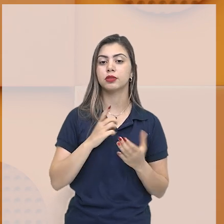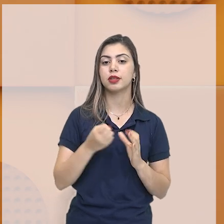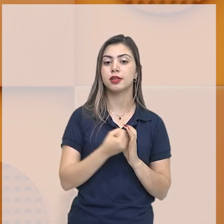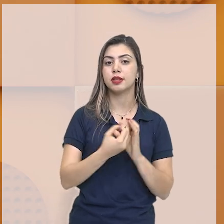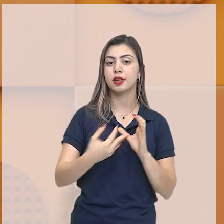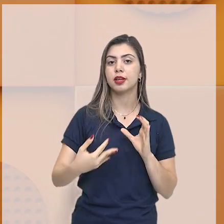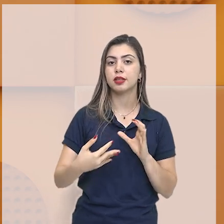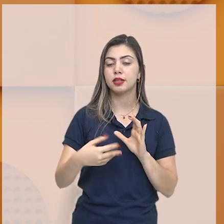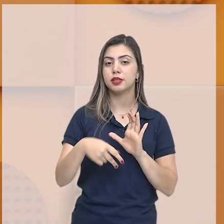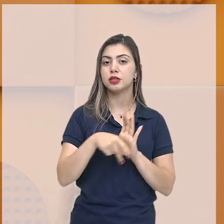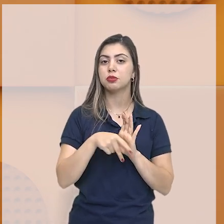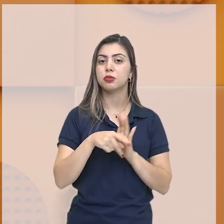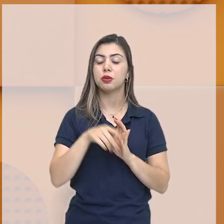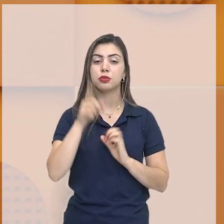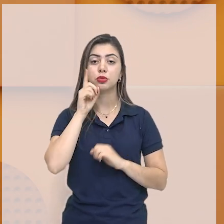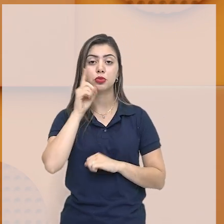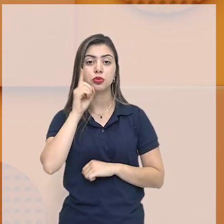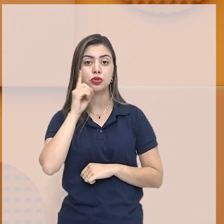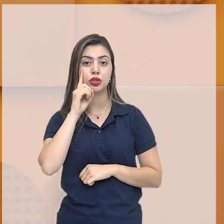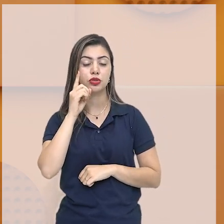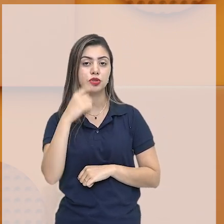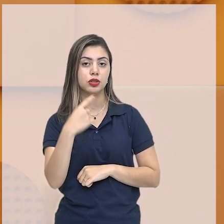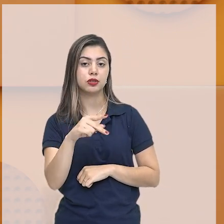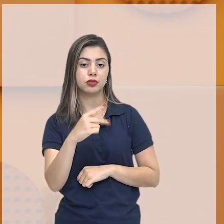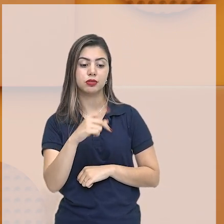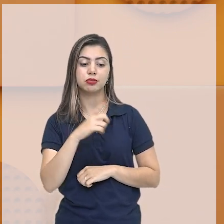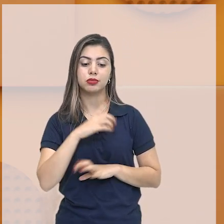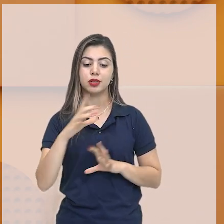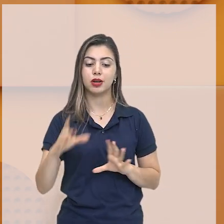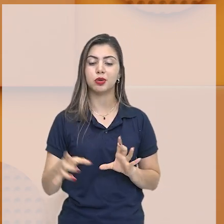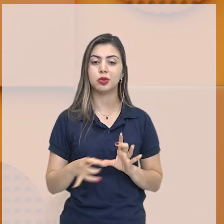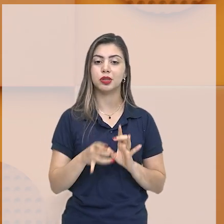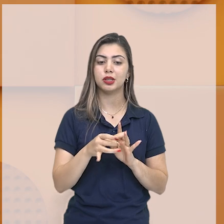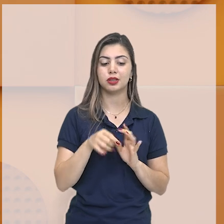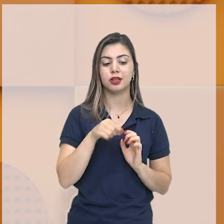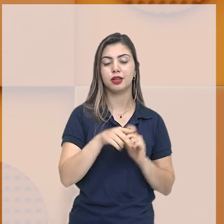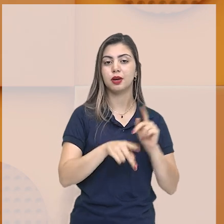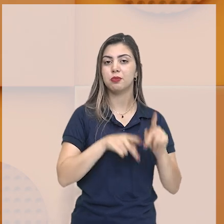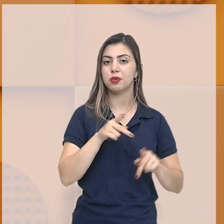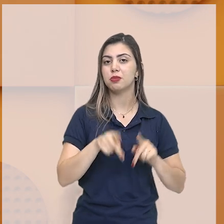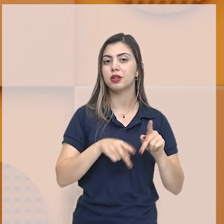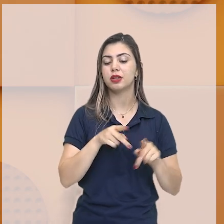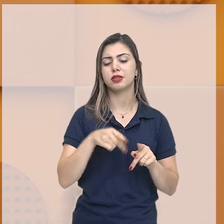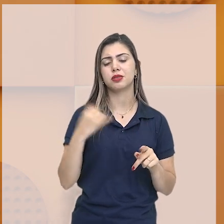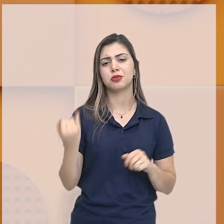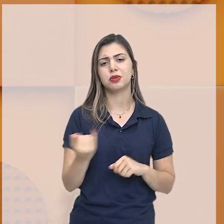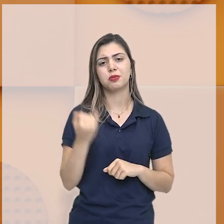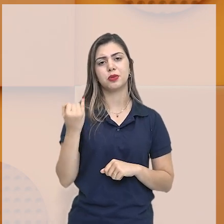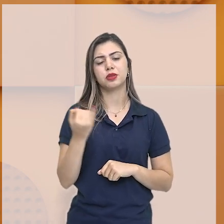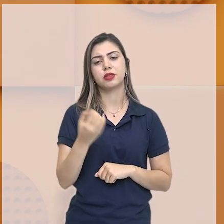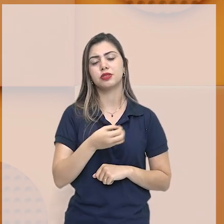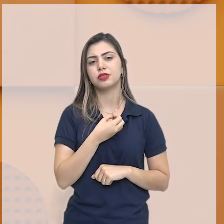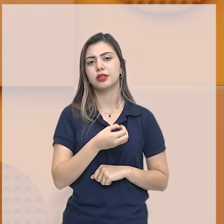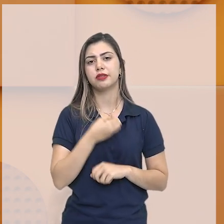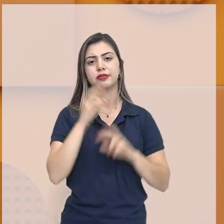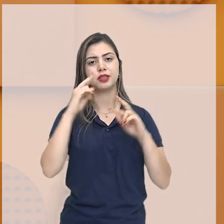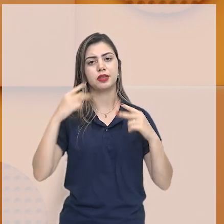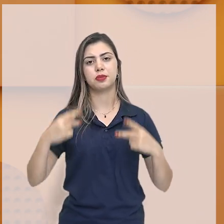elementos do seu dia a dia, né, estão atrelados a esse povo tão importante para a história da